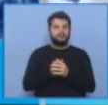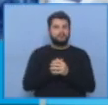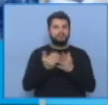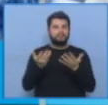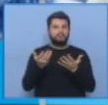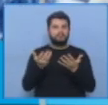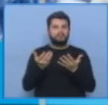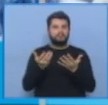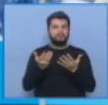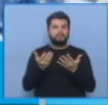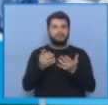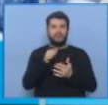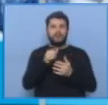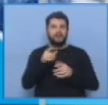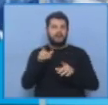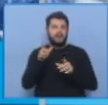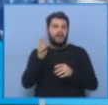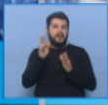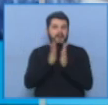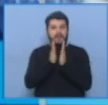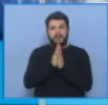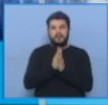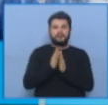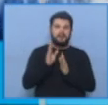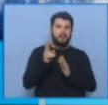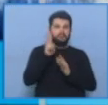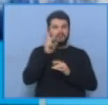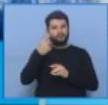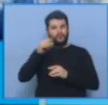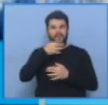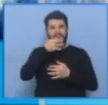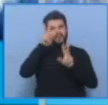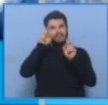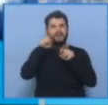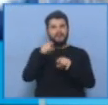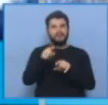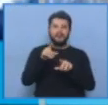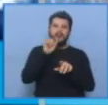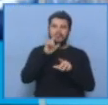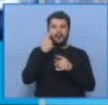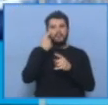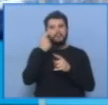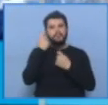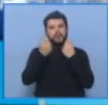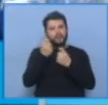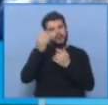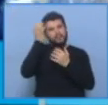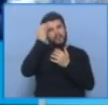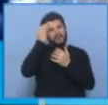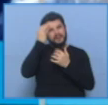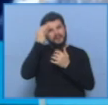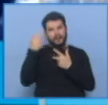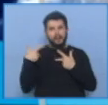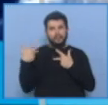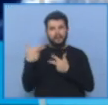qualquer autoridade para falar sobre a matéria, que se procura quase uma mentalidade